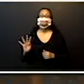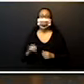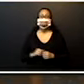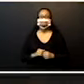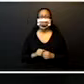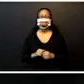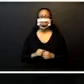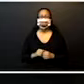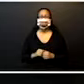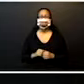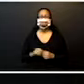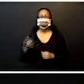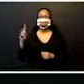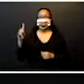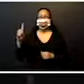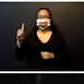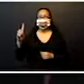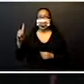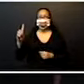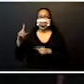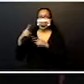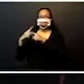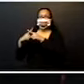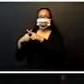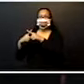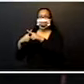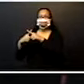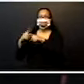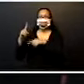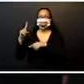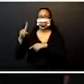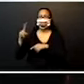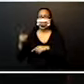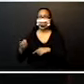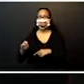1 vezes 1.000